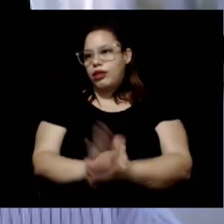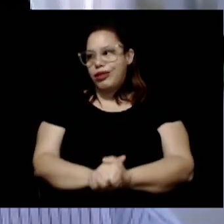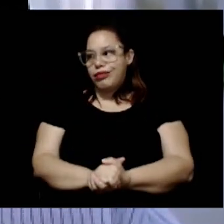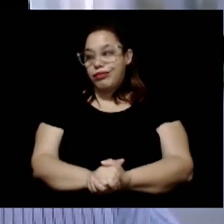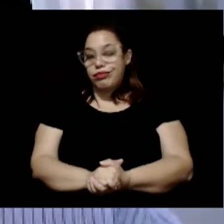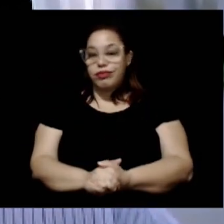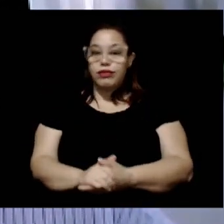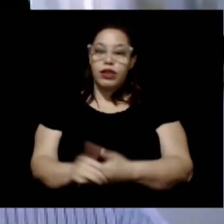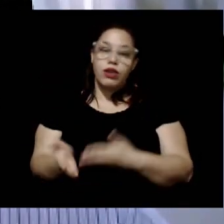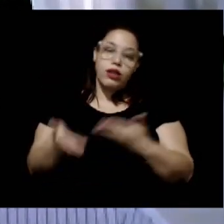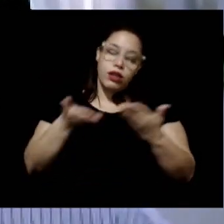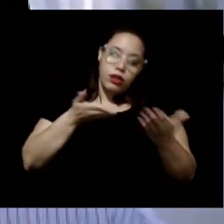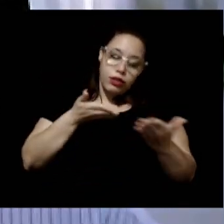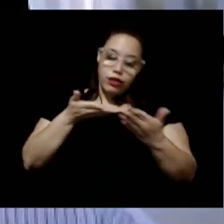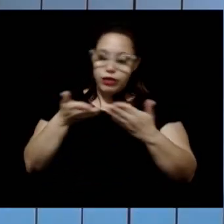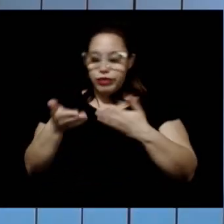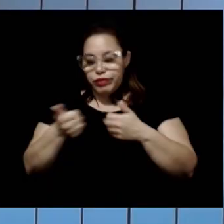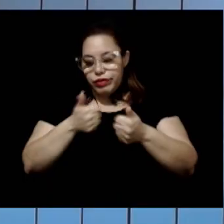de caso para caso.